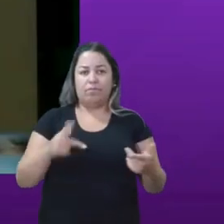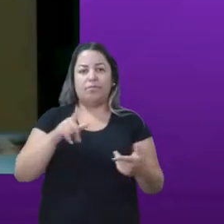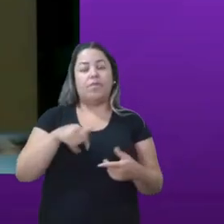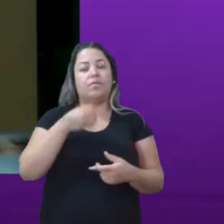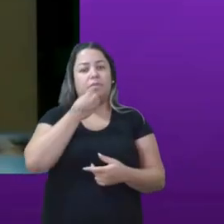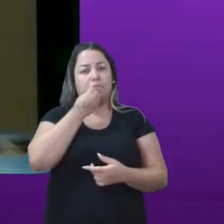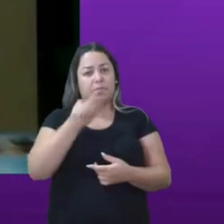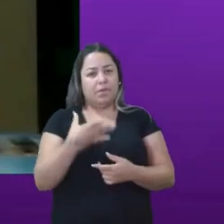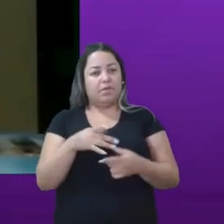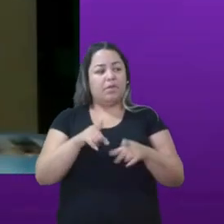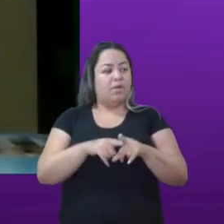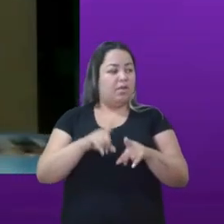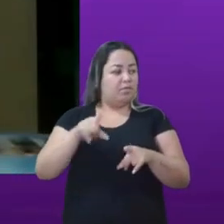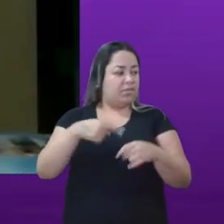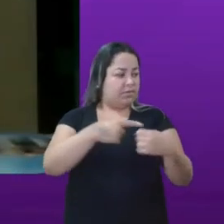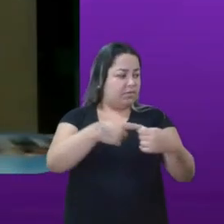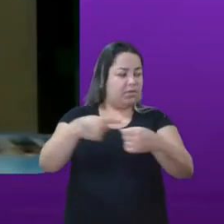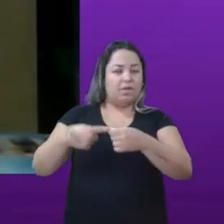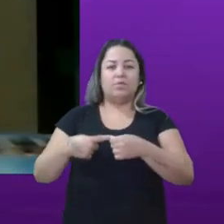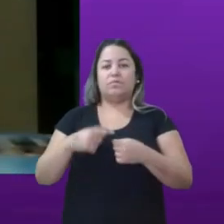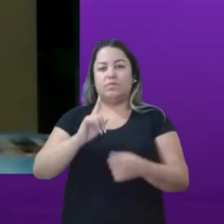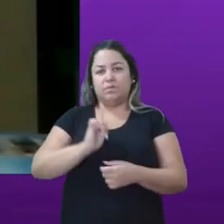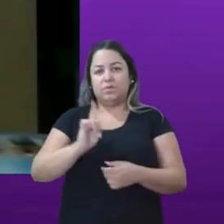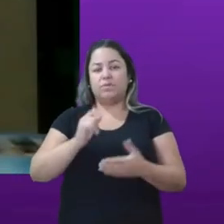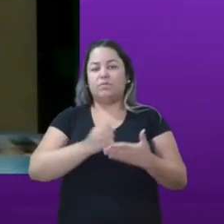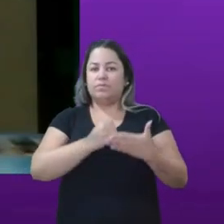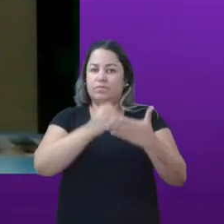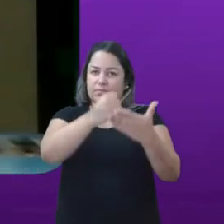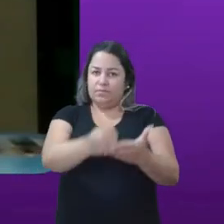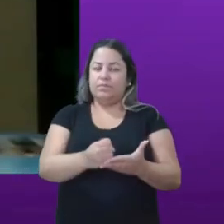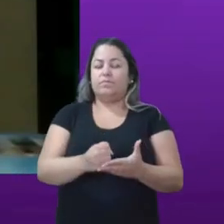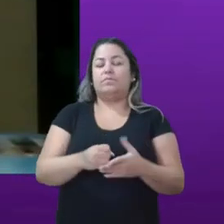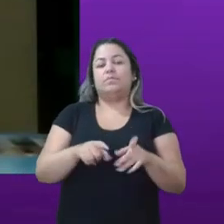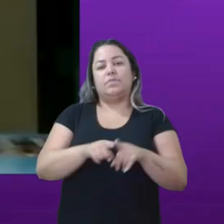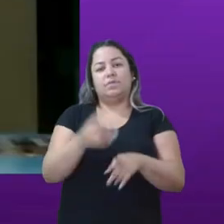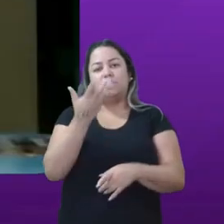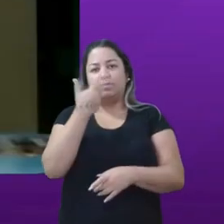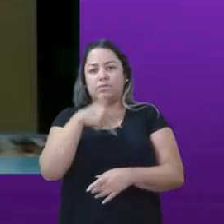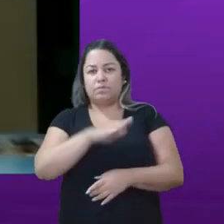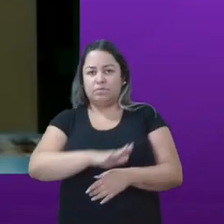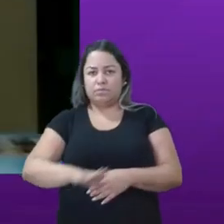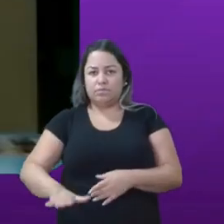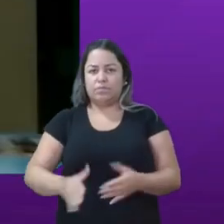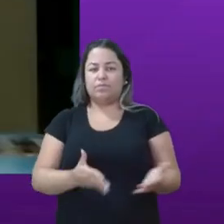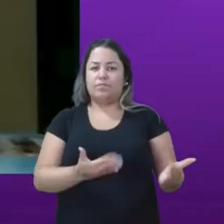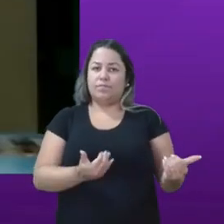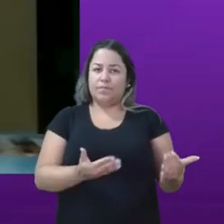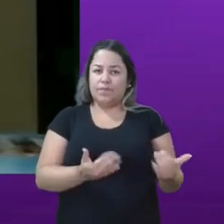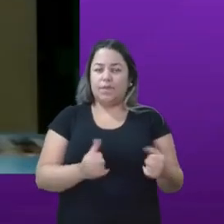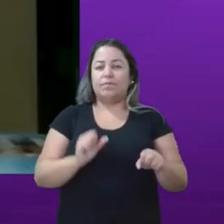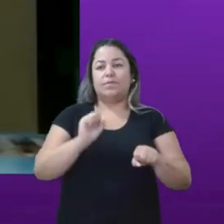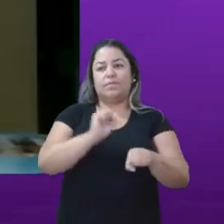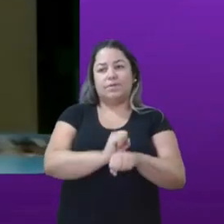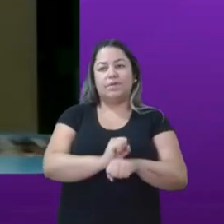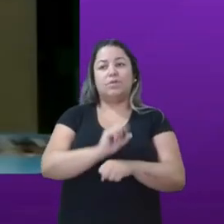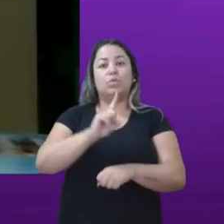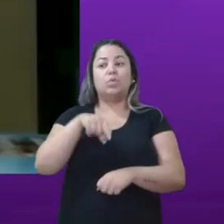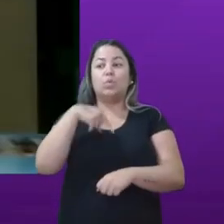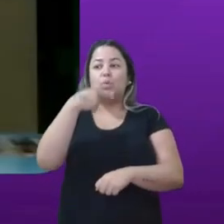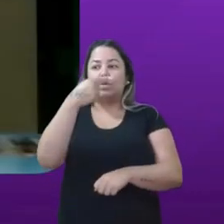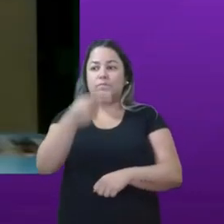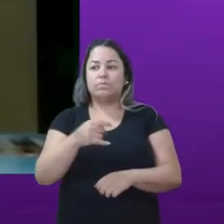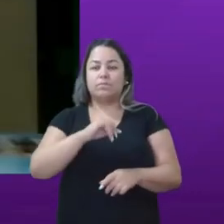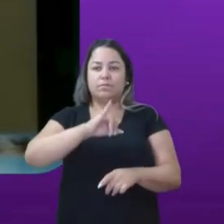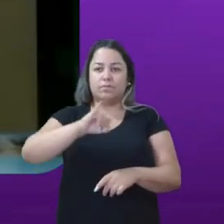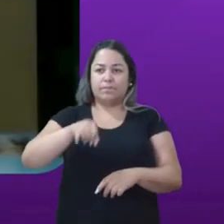bem. E é isso que uma cidade deveria oferecer para as crianças e adolescentes, né? Eu espero que a partir do ano que vem, de